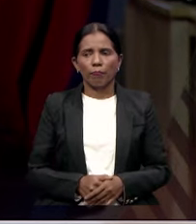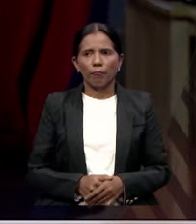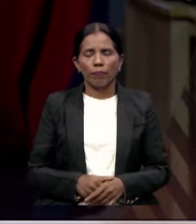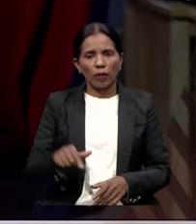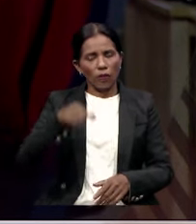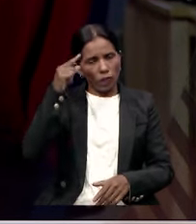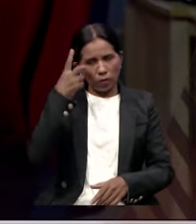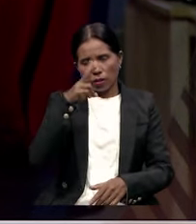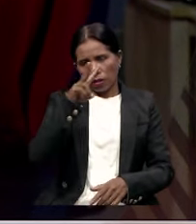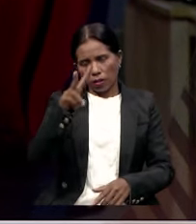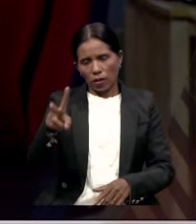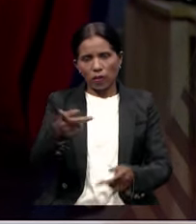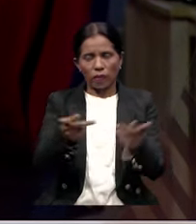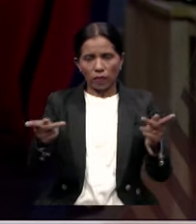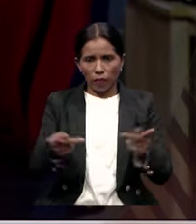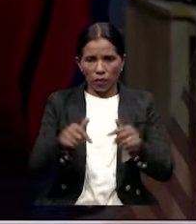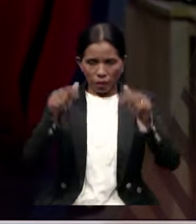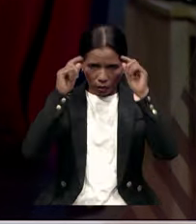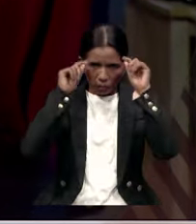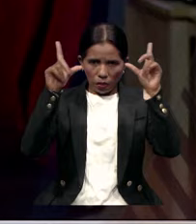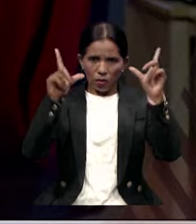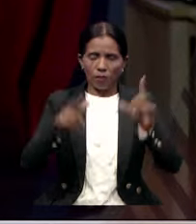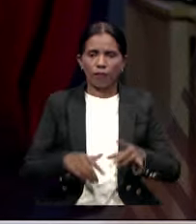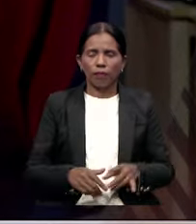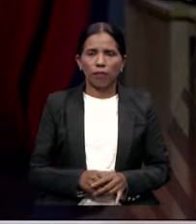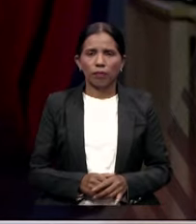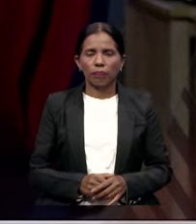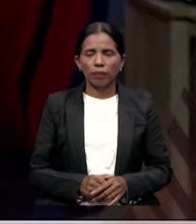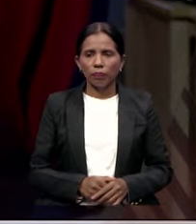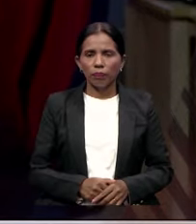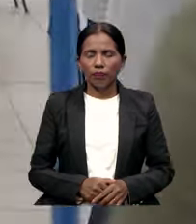Guvernul Sehari se întroncolozie e Timor Leste.